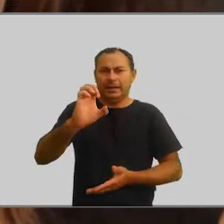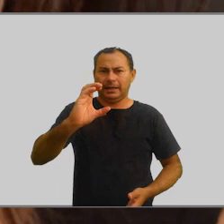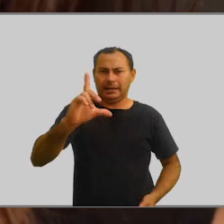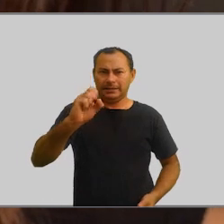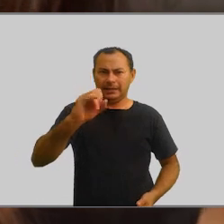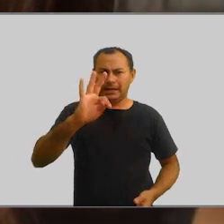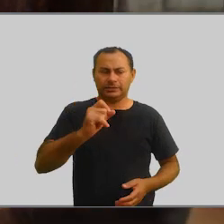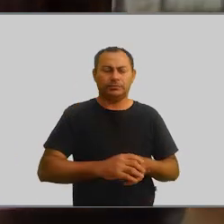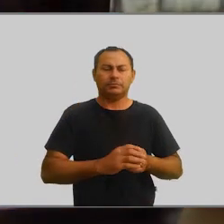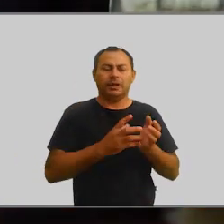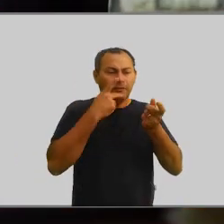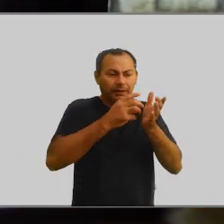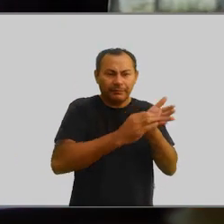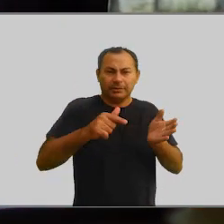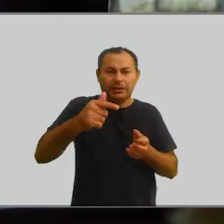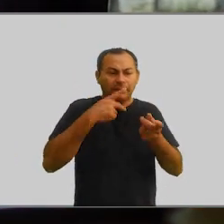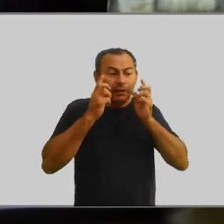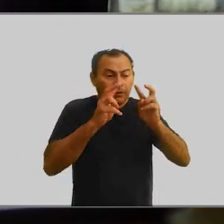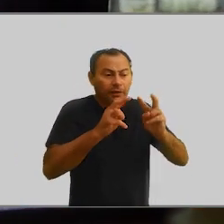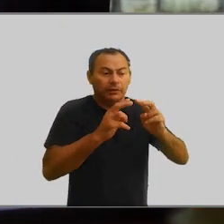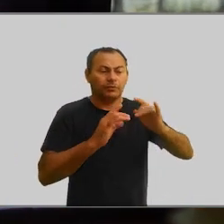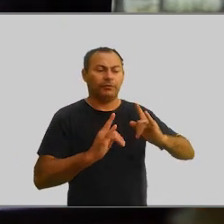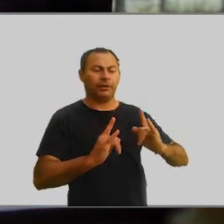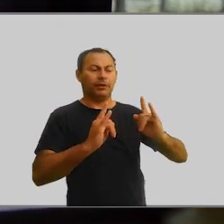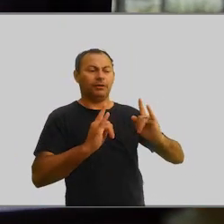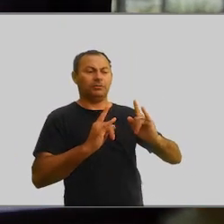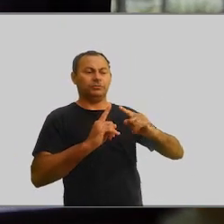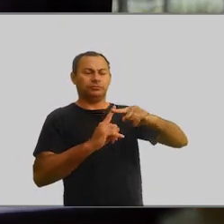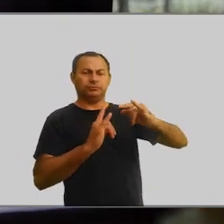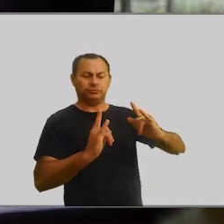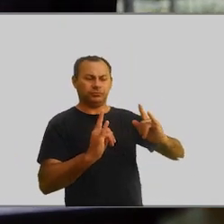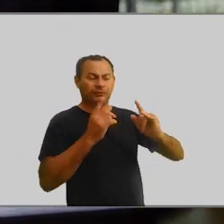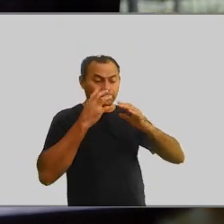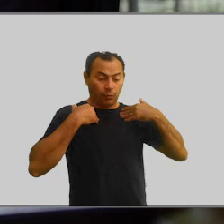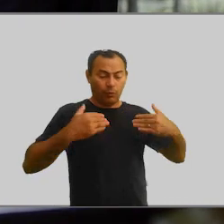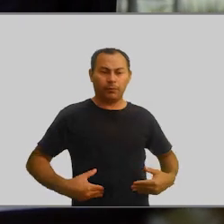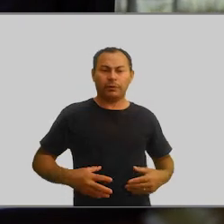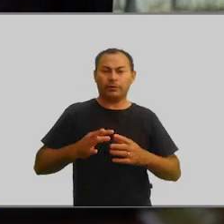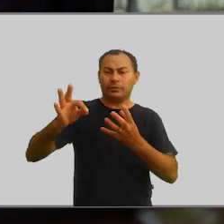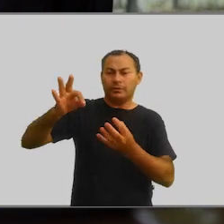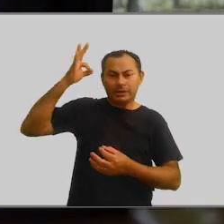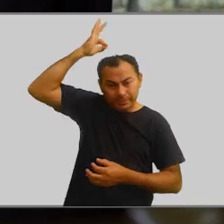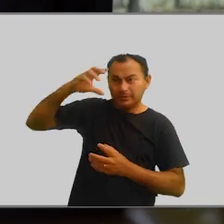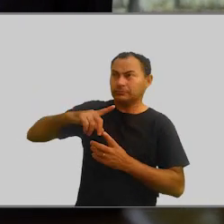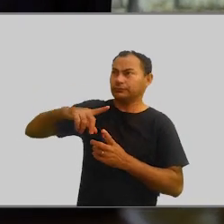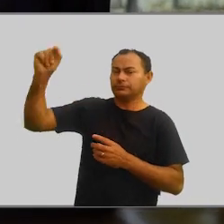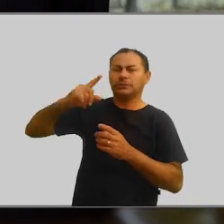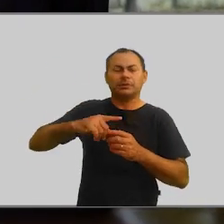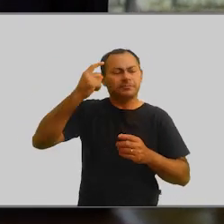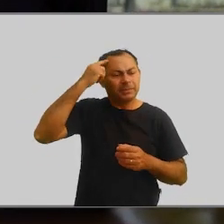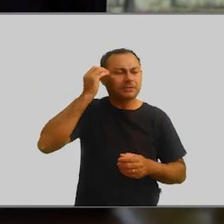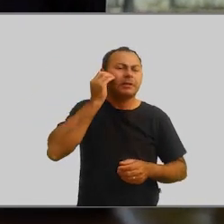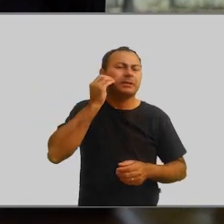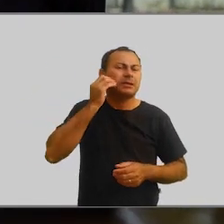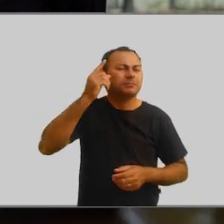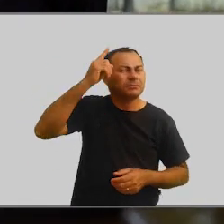você vai a um velório, enxerga apenas o corpo, porque a pessoa já se foi. Essa experiência o faz parar um pouco e pensar que um